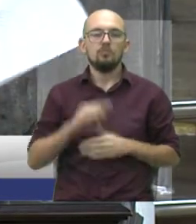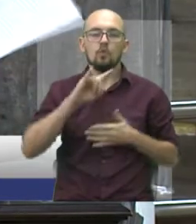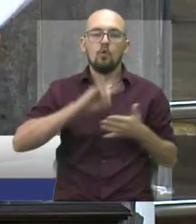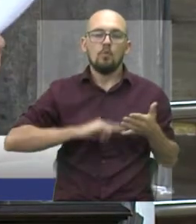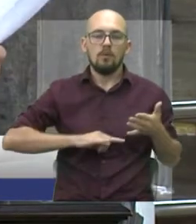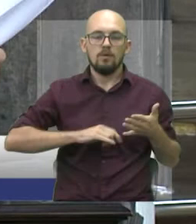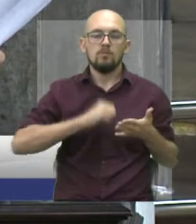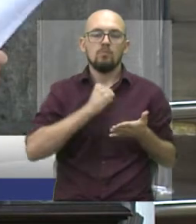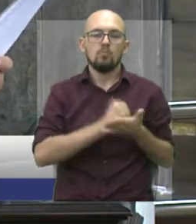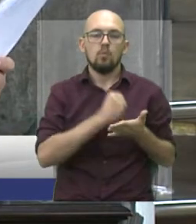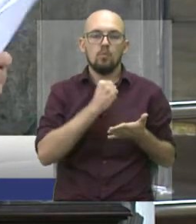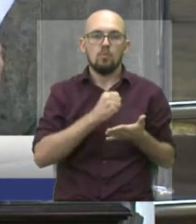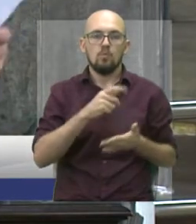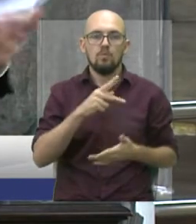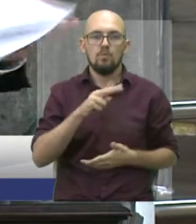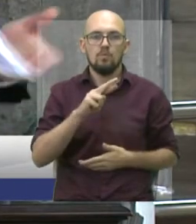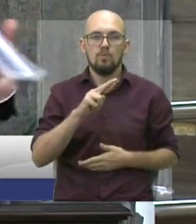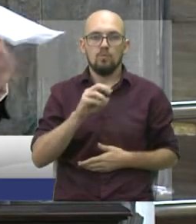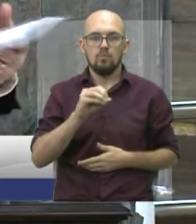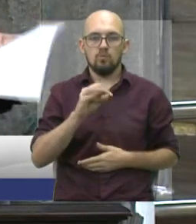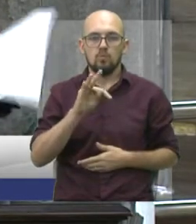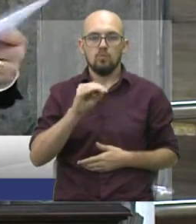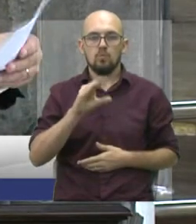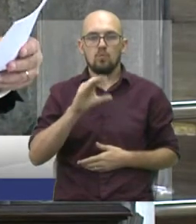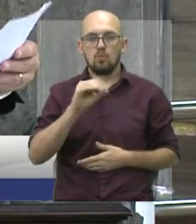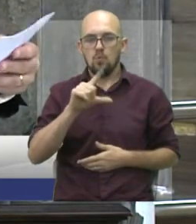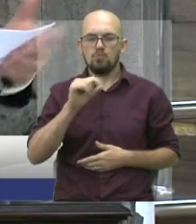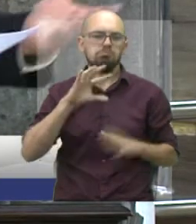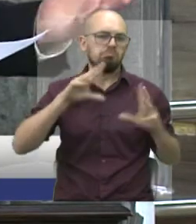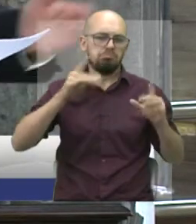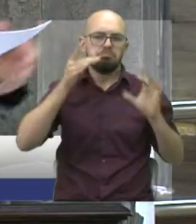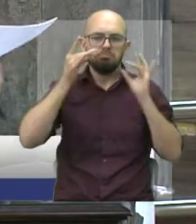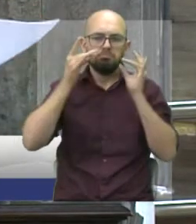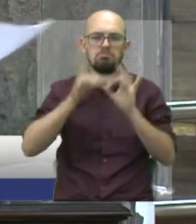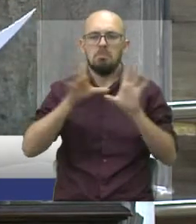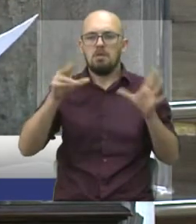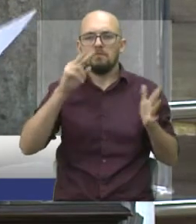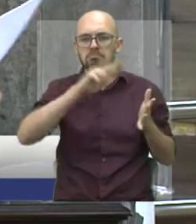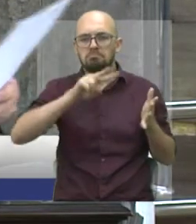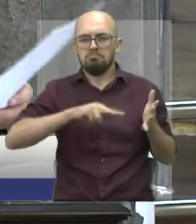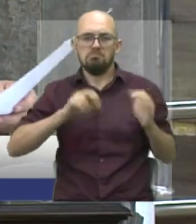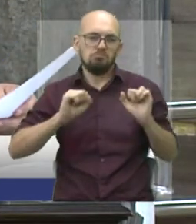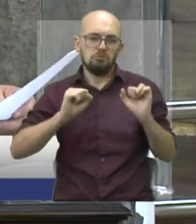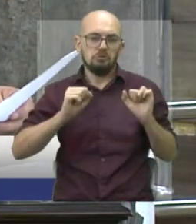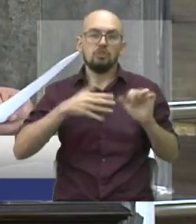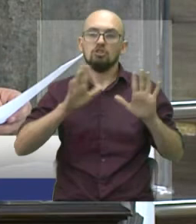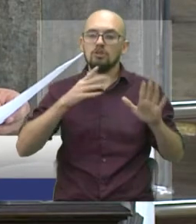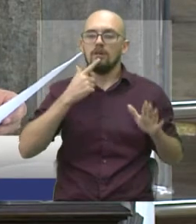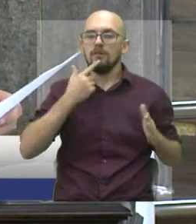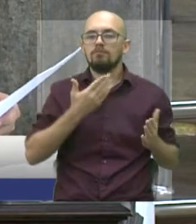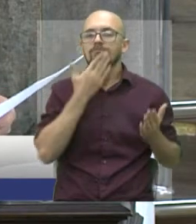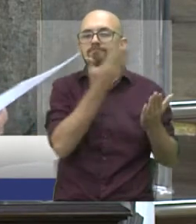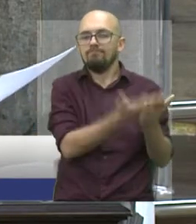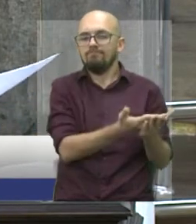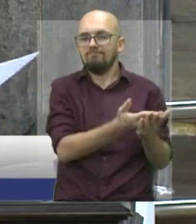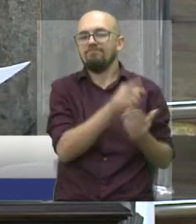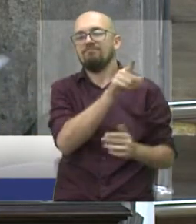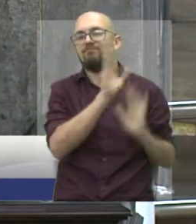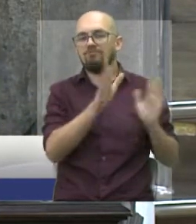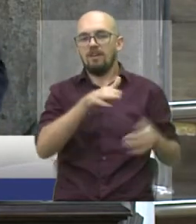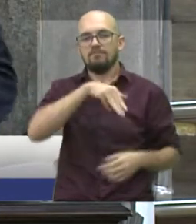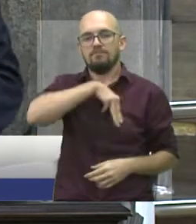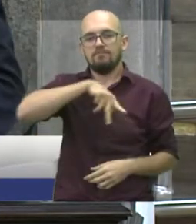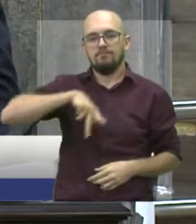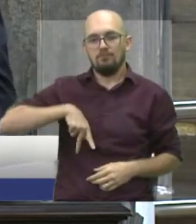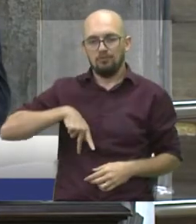vereadores darem uma olhada. Depois passo para todos, mas já está no Ministério Público. E o que